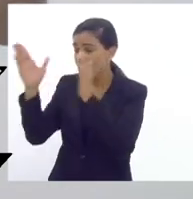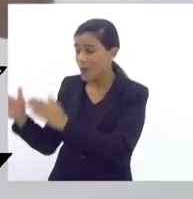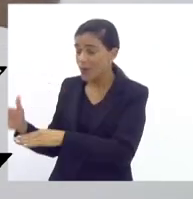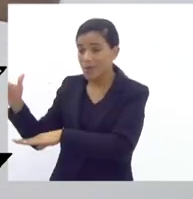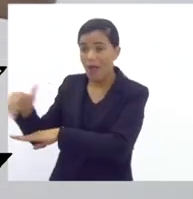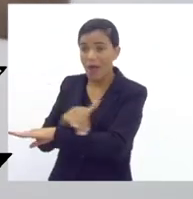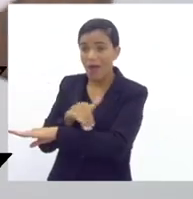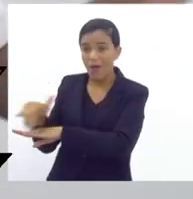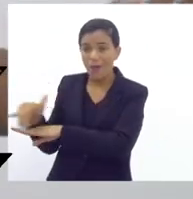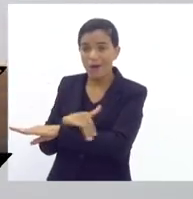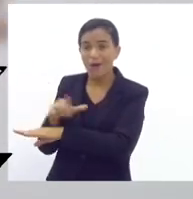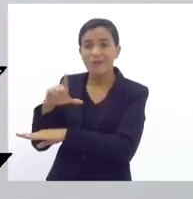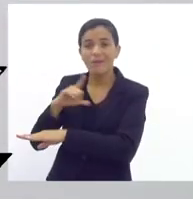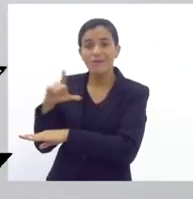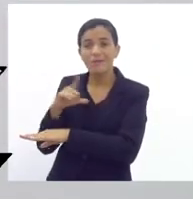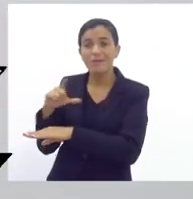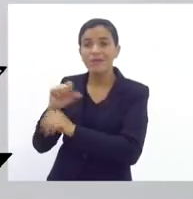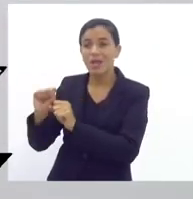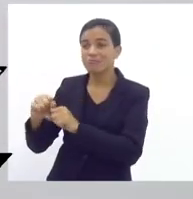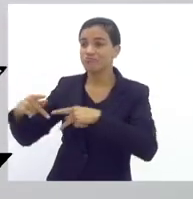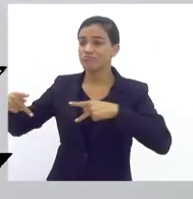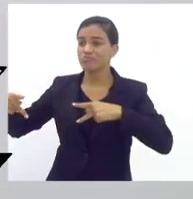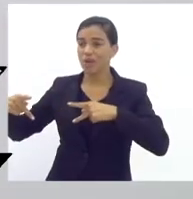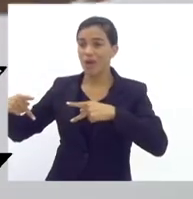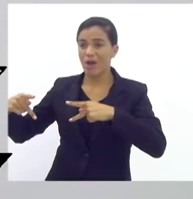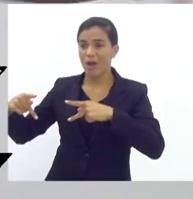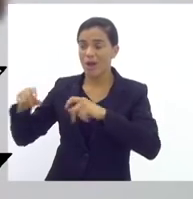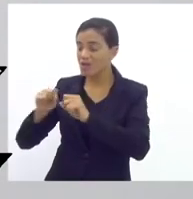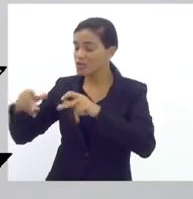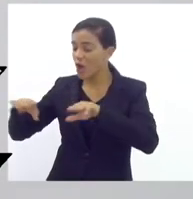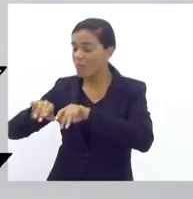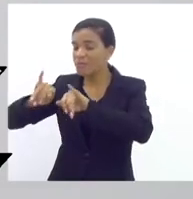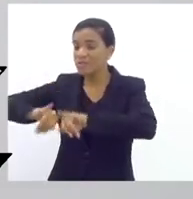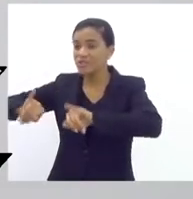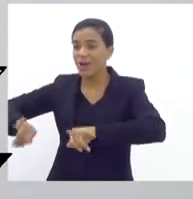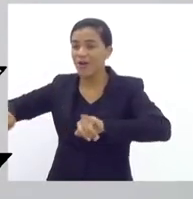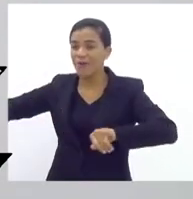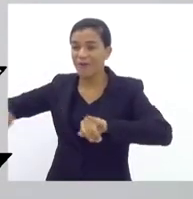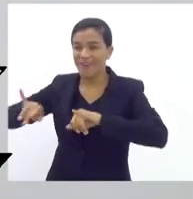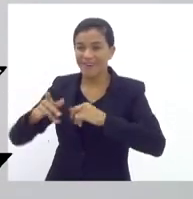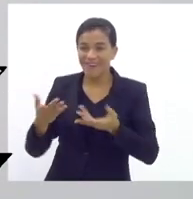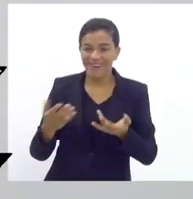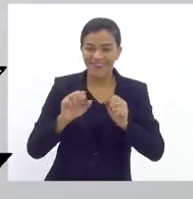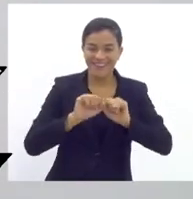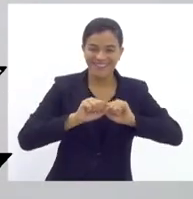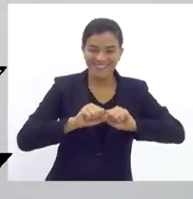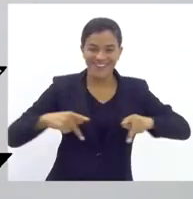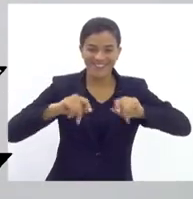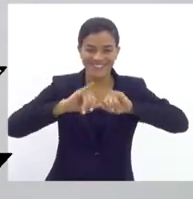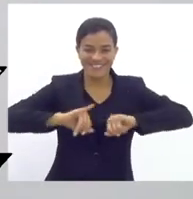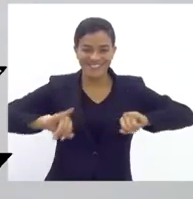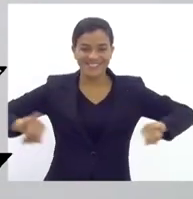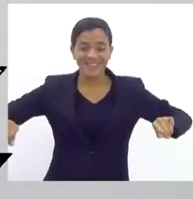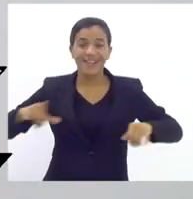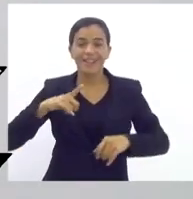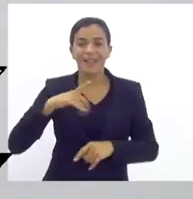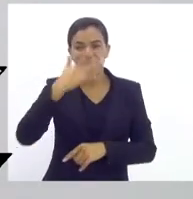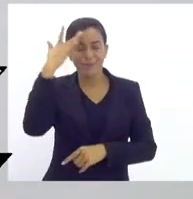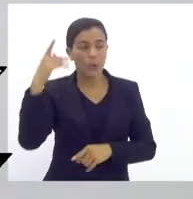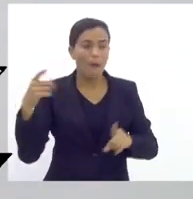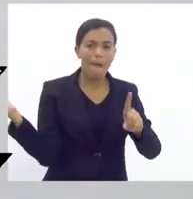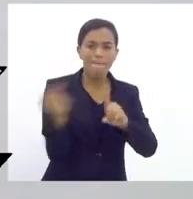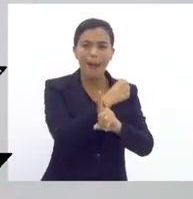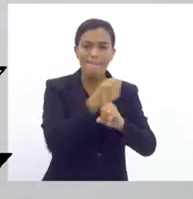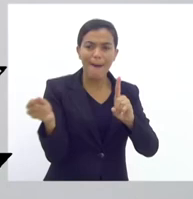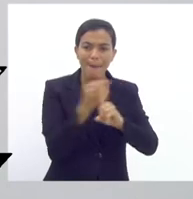rua tem o shopping chão como é que o Shopping funciona e e e e tem camelô tomando porrada da Guarda assim